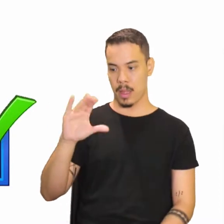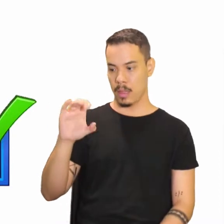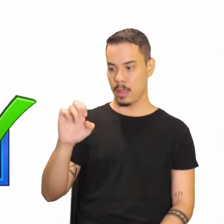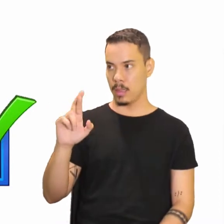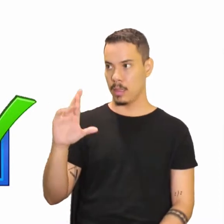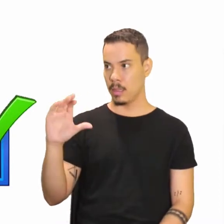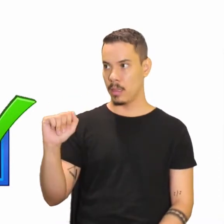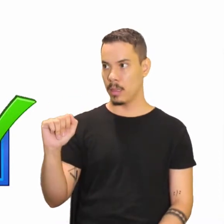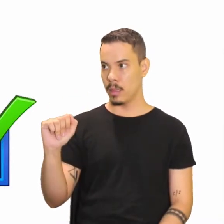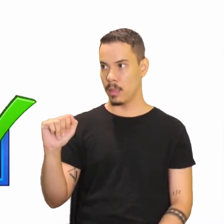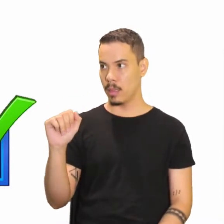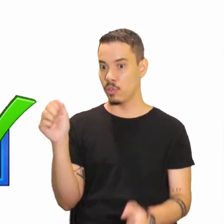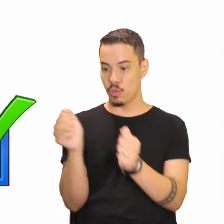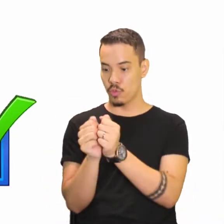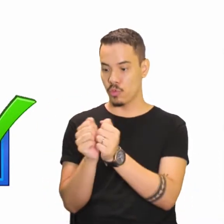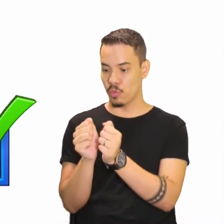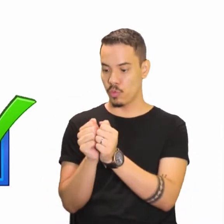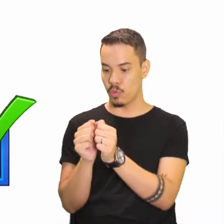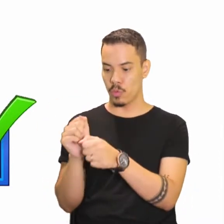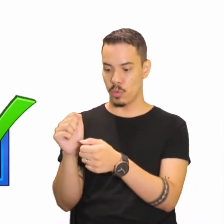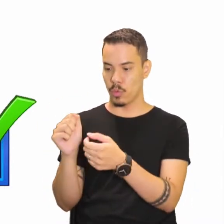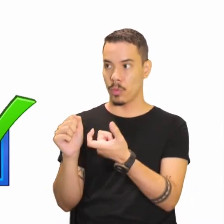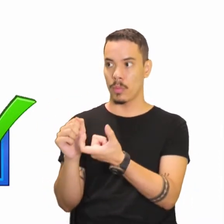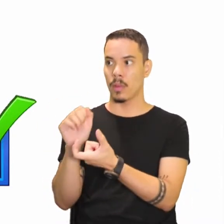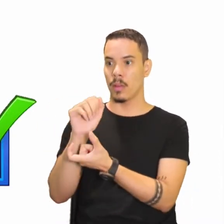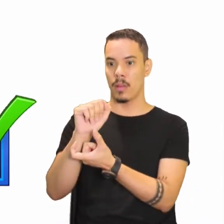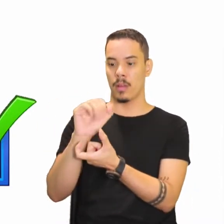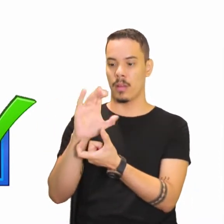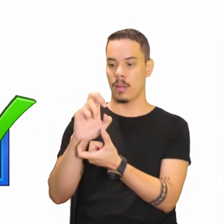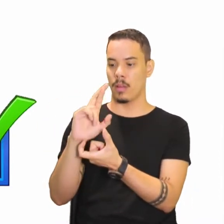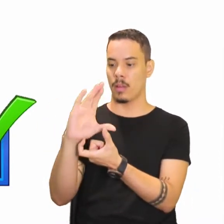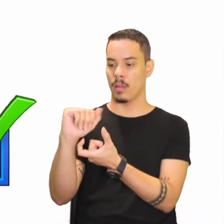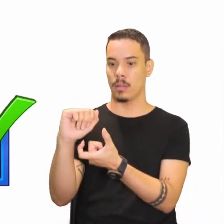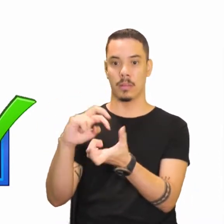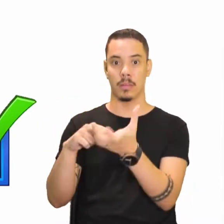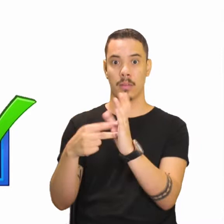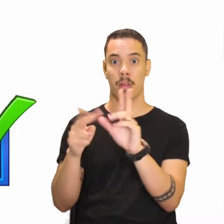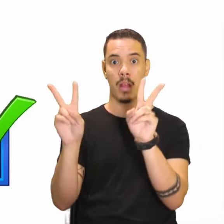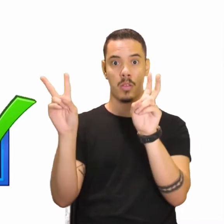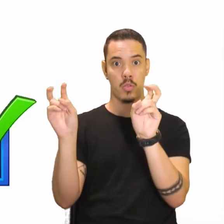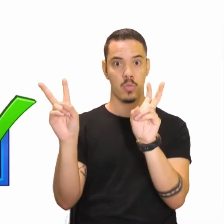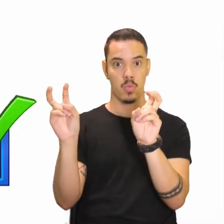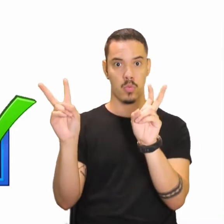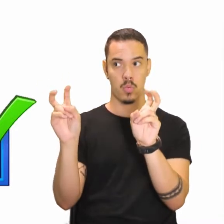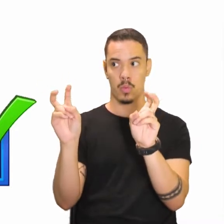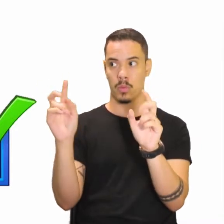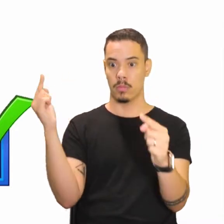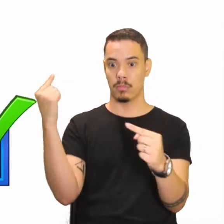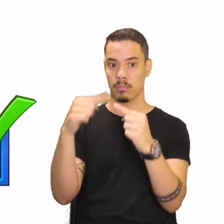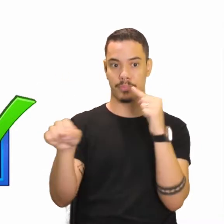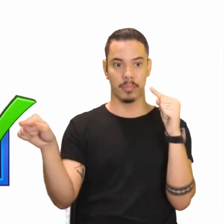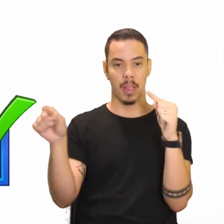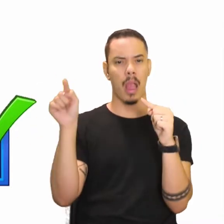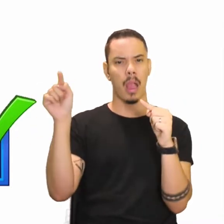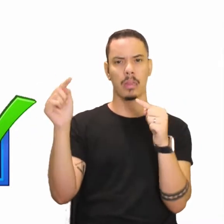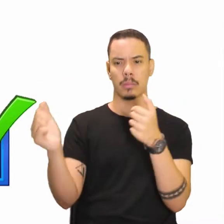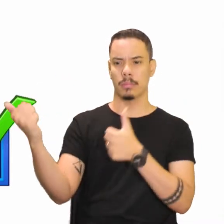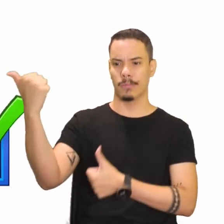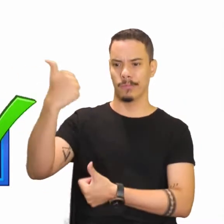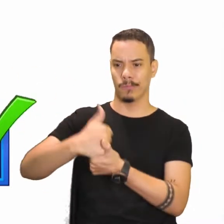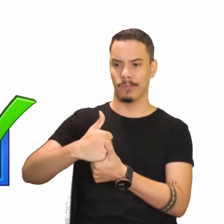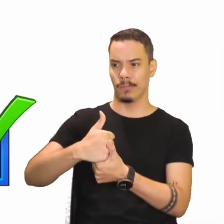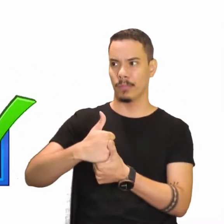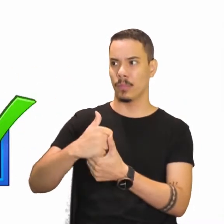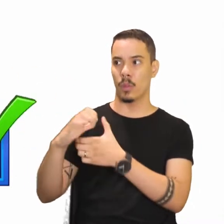quê? Era o quê? Dava dando ideia de assunto, não é mesmo? E aqui, você,